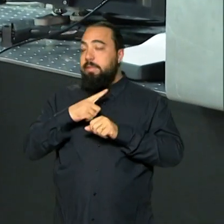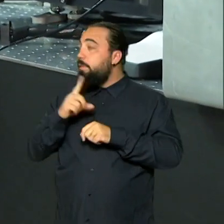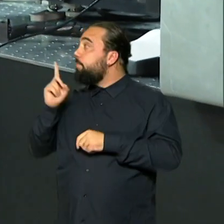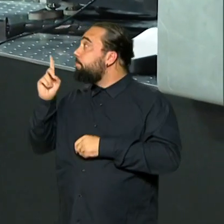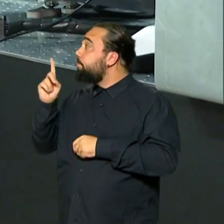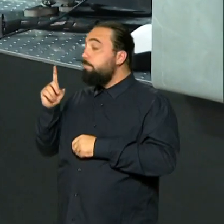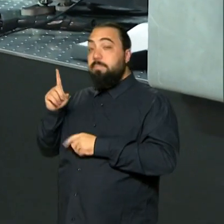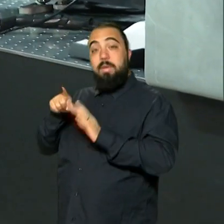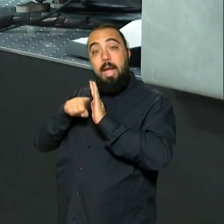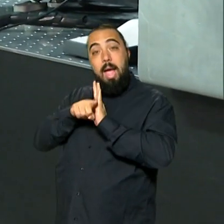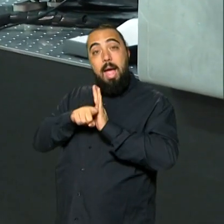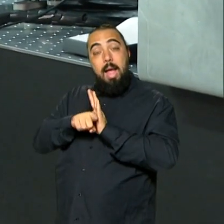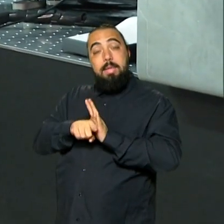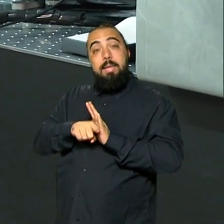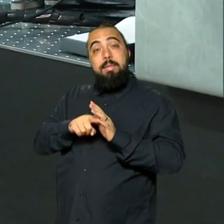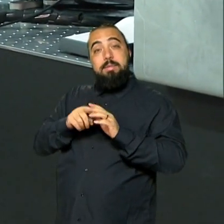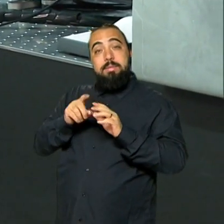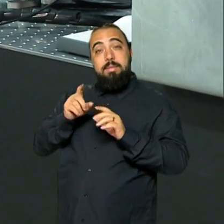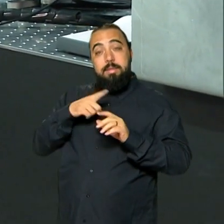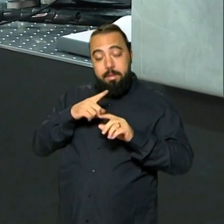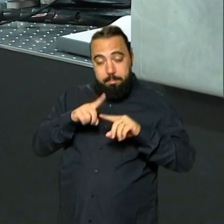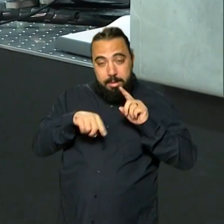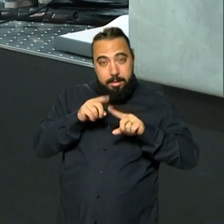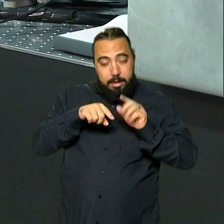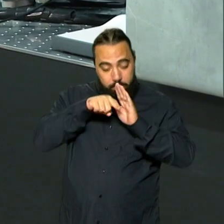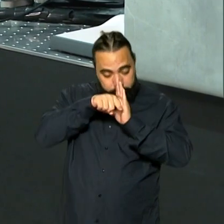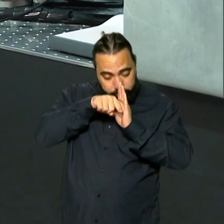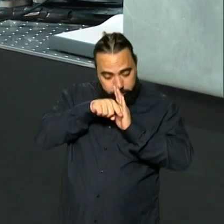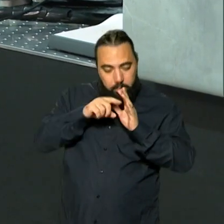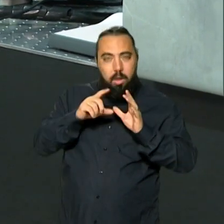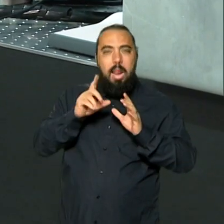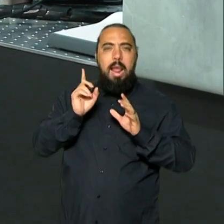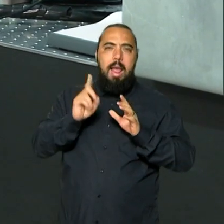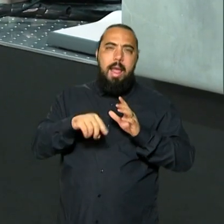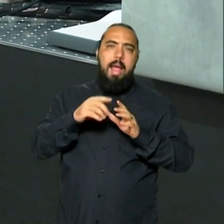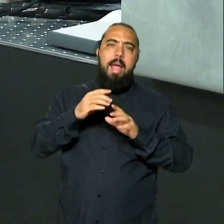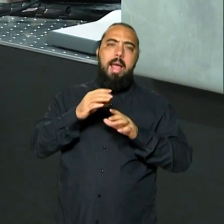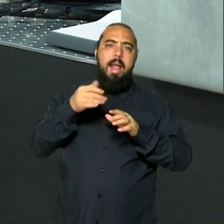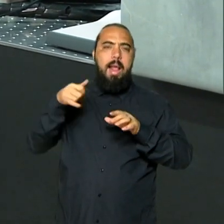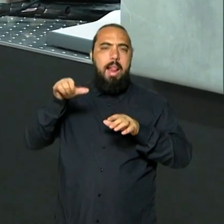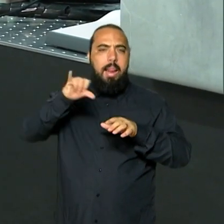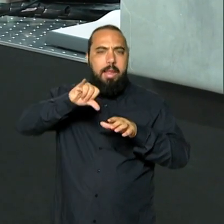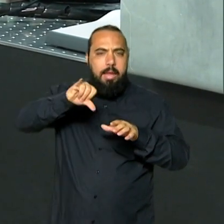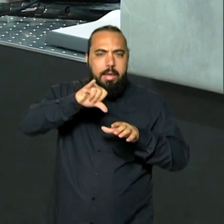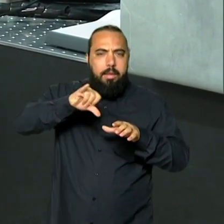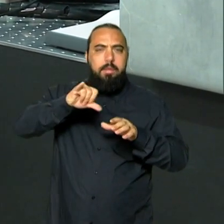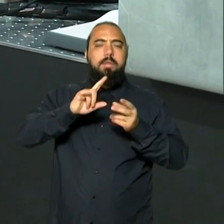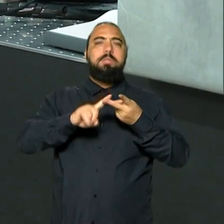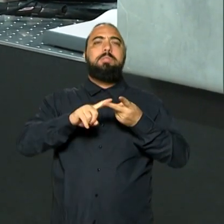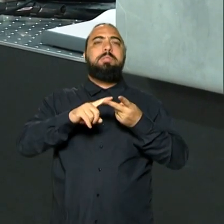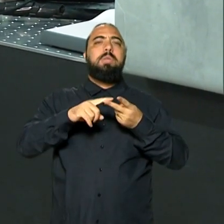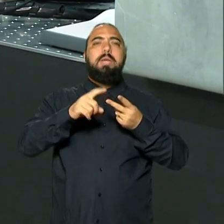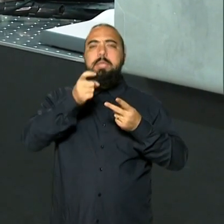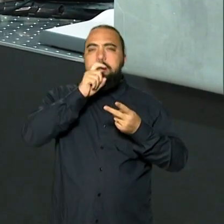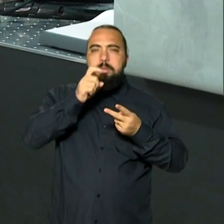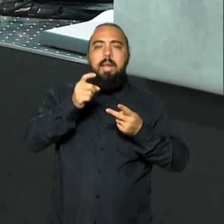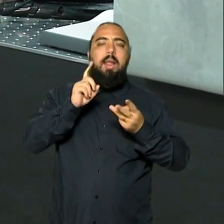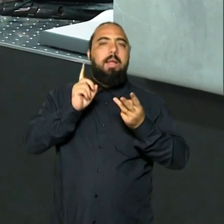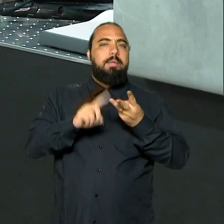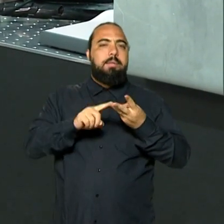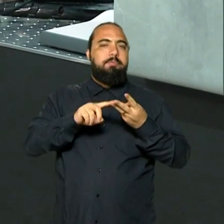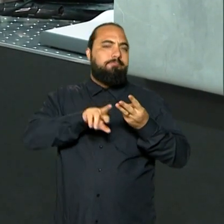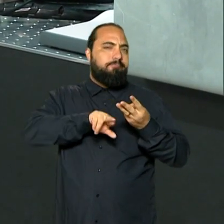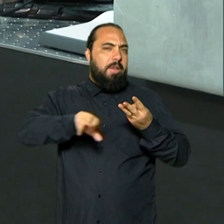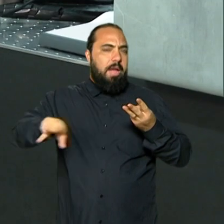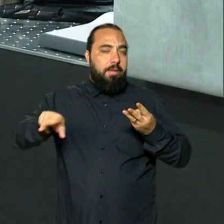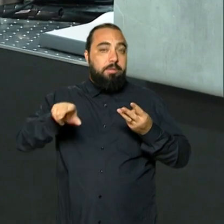gente analise amostras, que podem ser amostras biológicas, líquidas e até congeladas, né? Dentro de